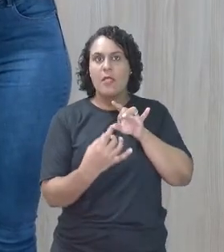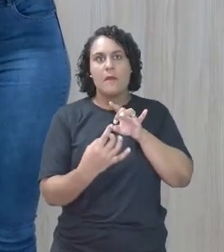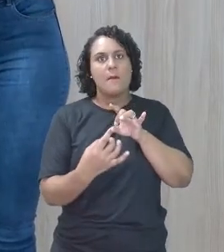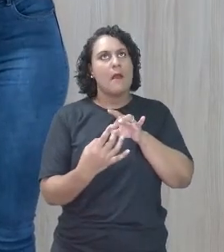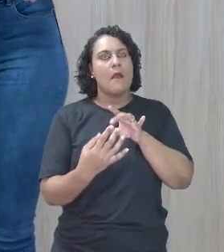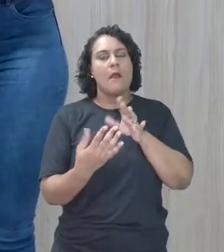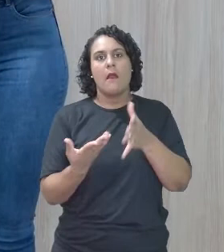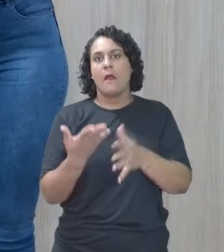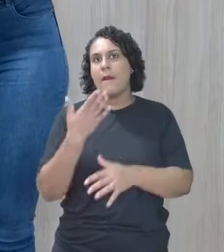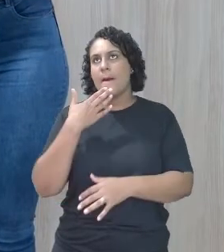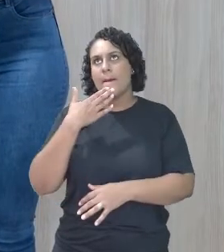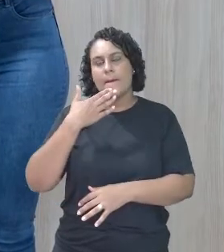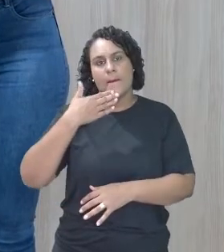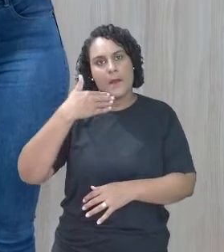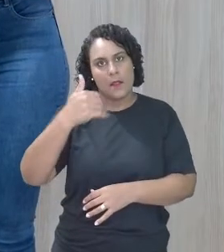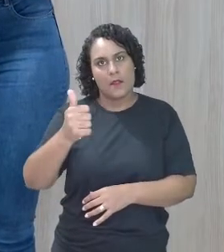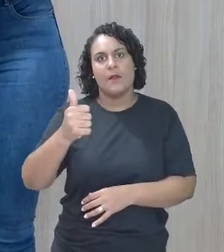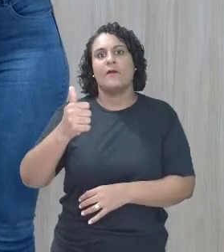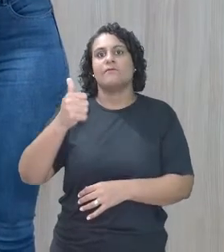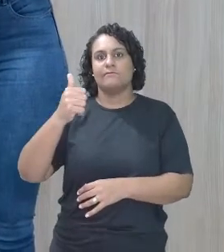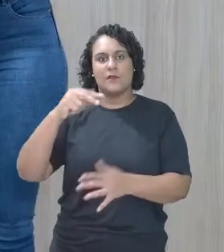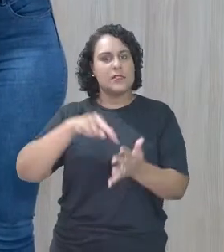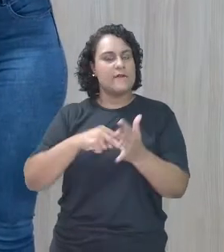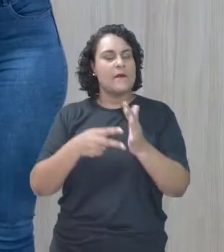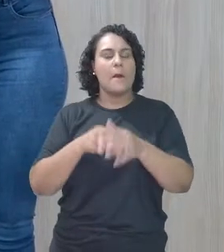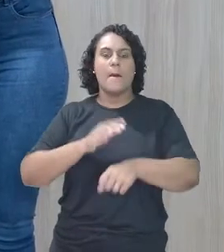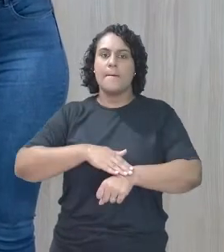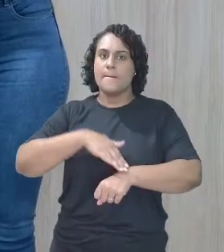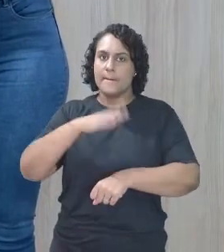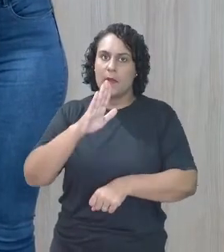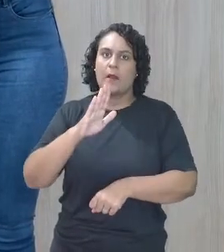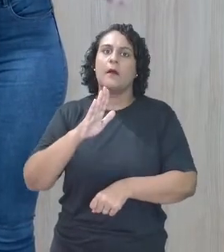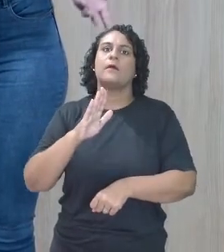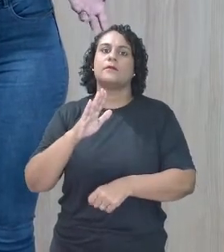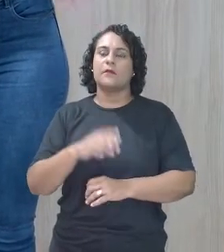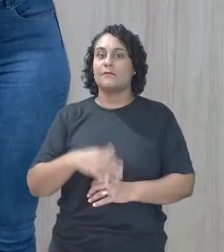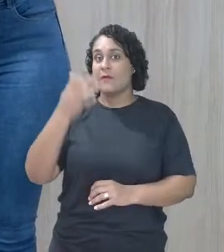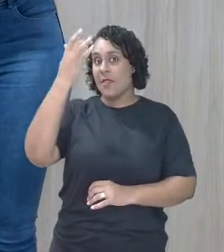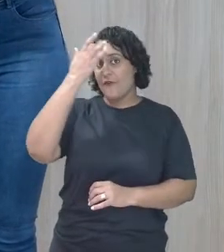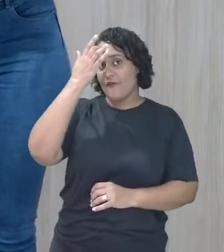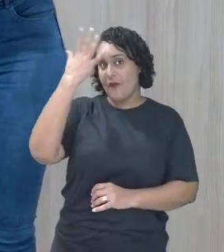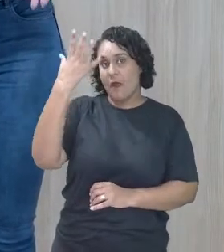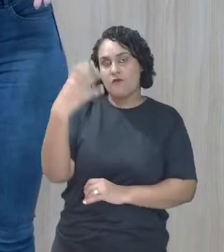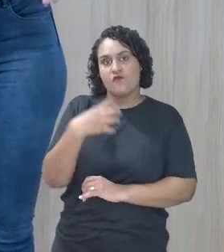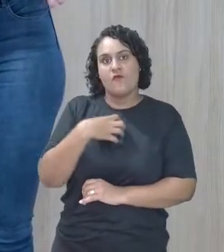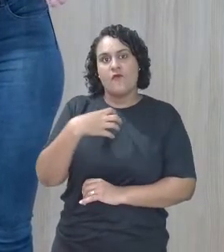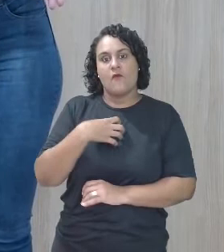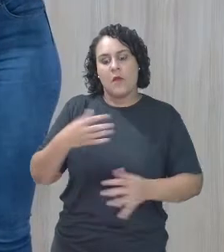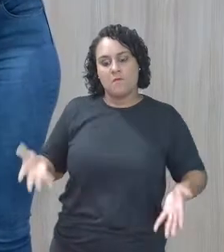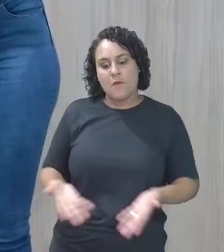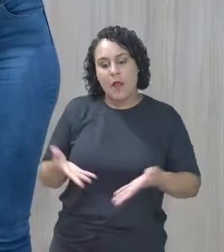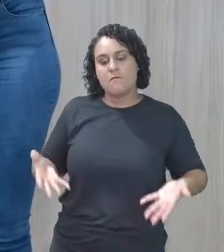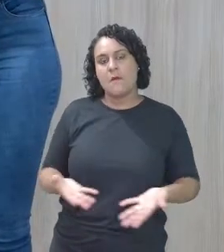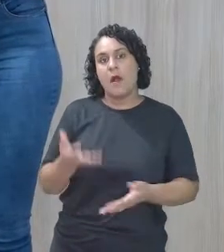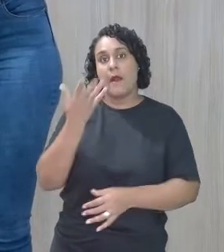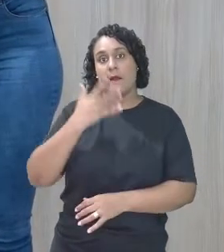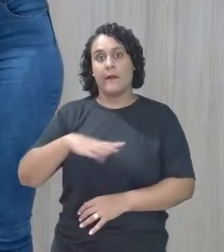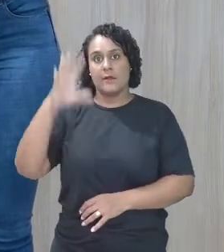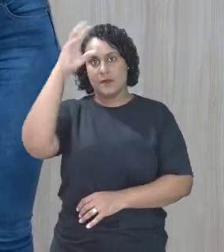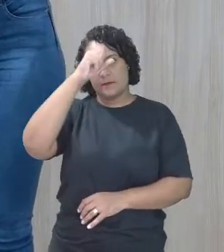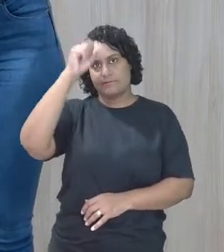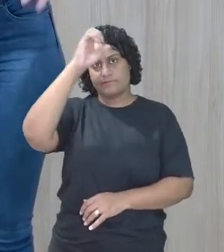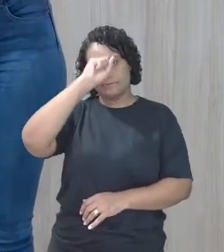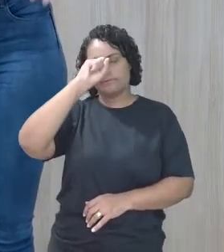mais frutíferas, são muito mais significativas. E isso vai de forma muito mais fácil precipitar a aprendizagem. Precipitar